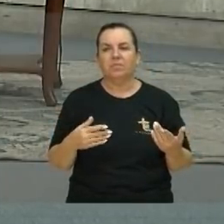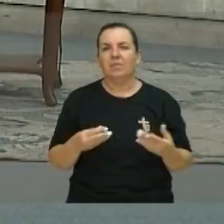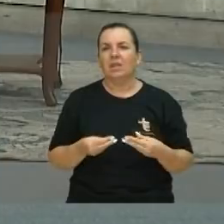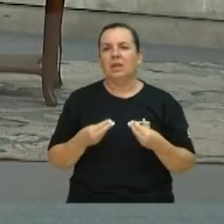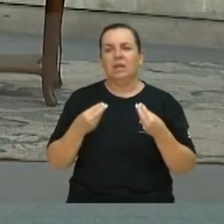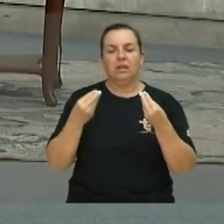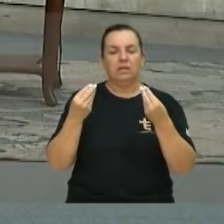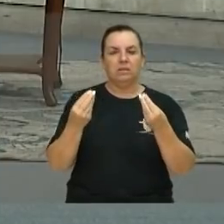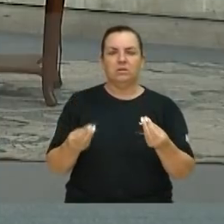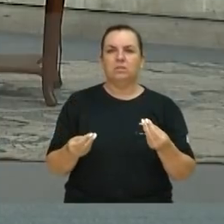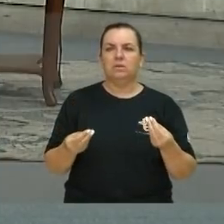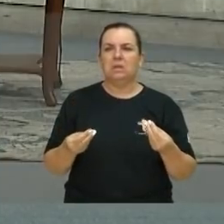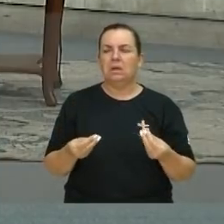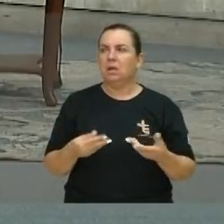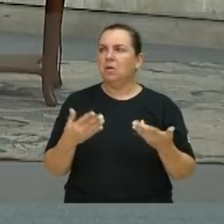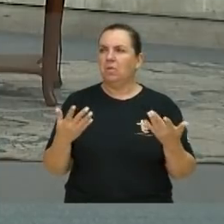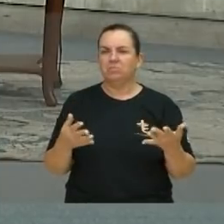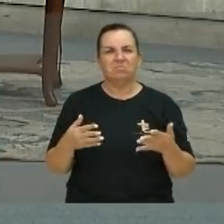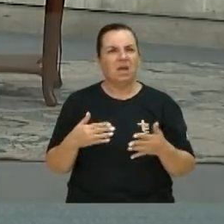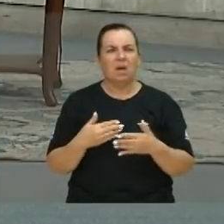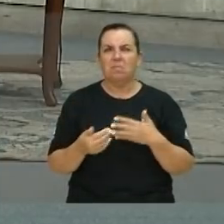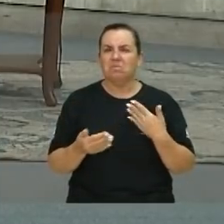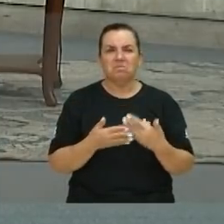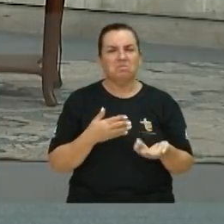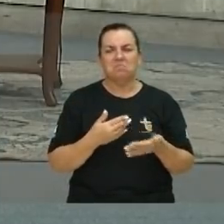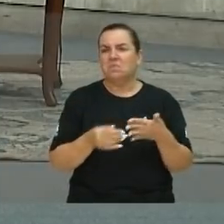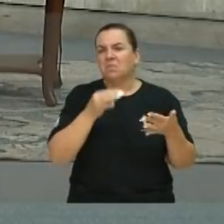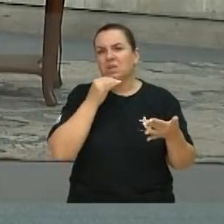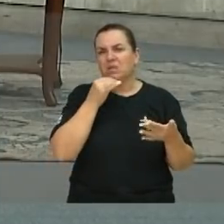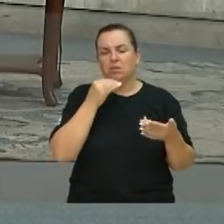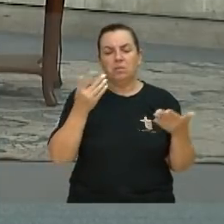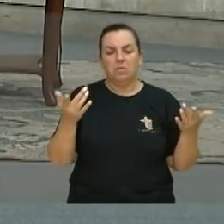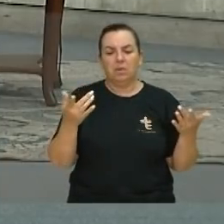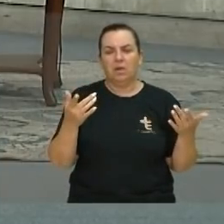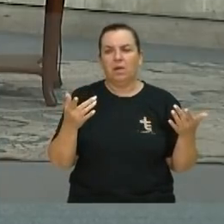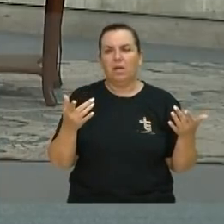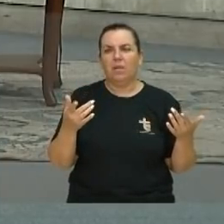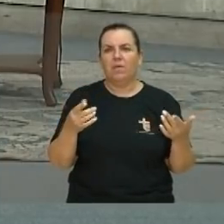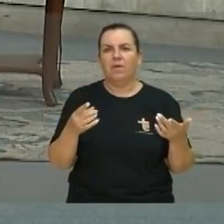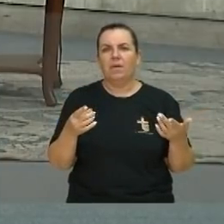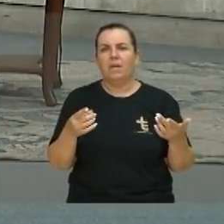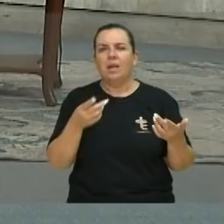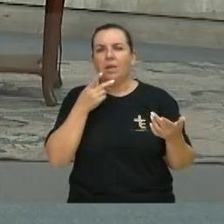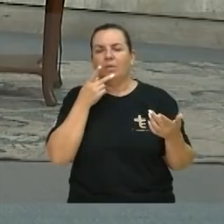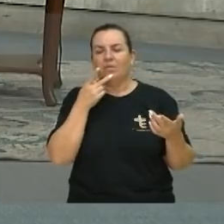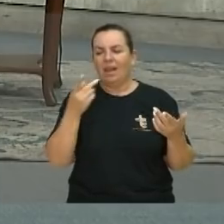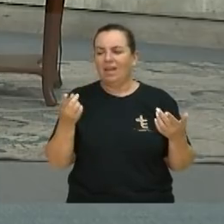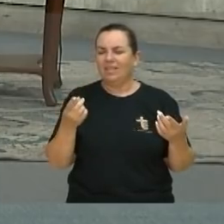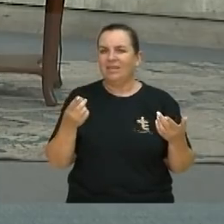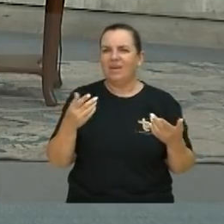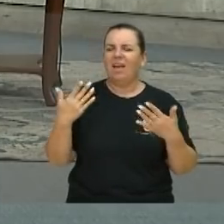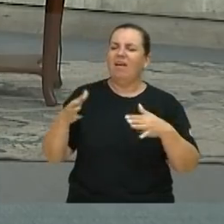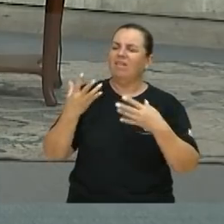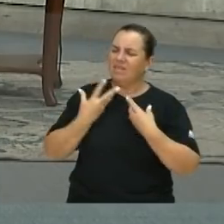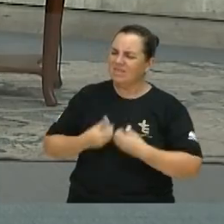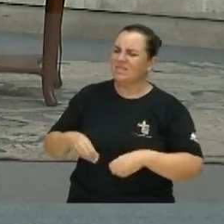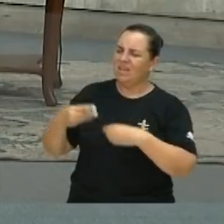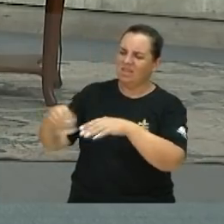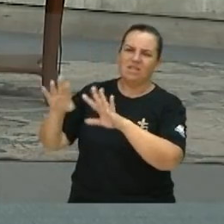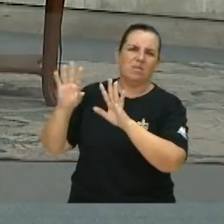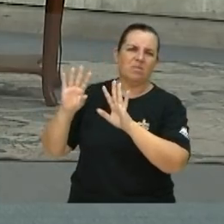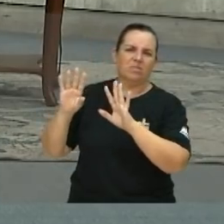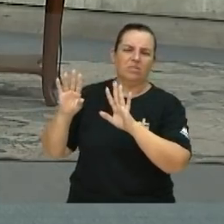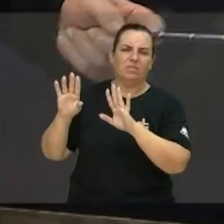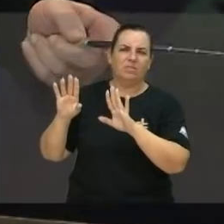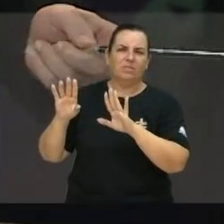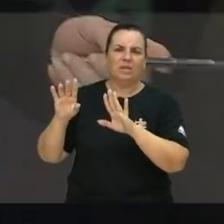entregou-lhe suas flores são formas para dizer de romance de conflito expressões idiomáticas